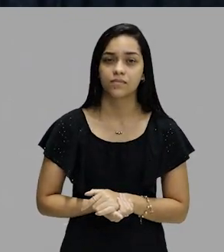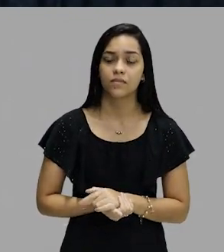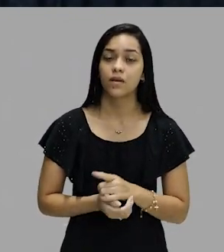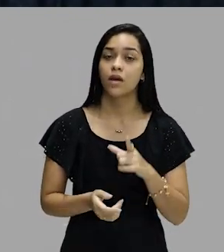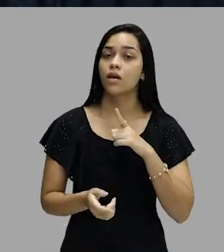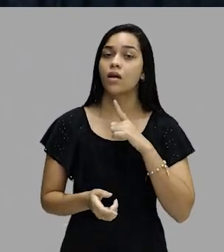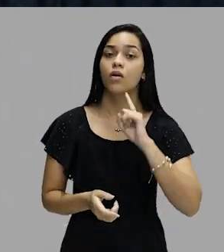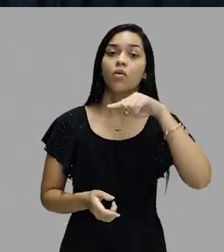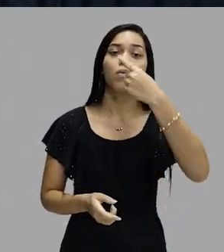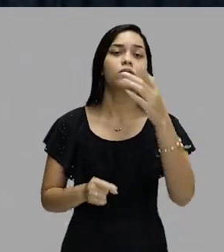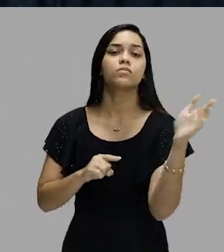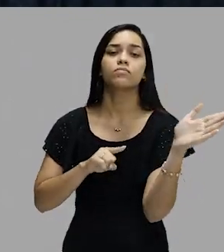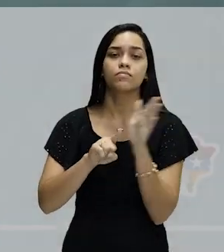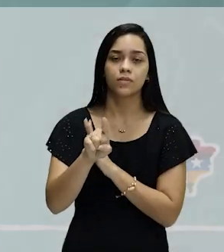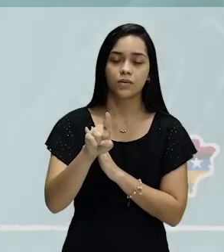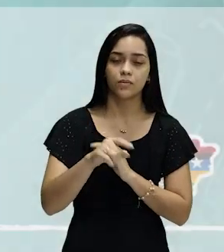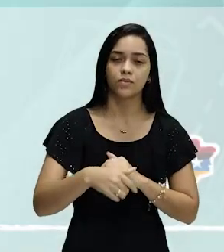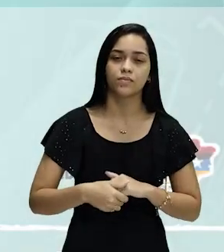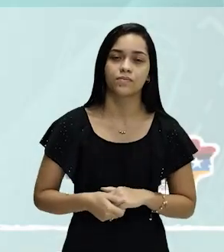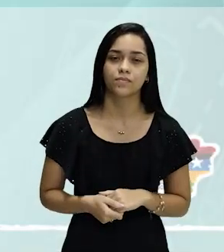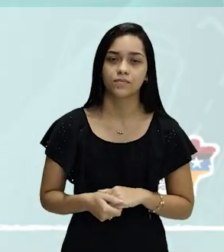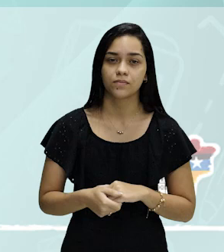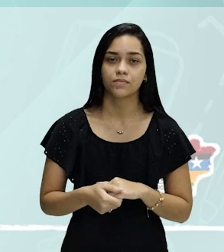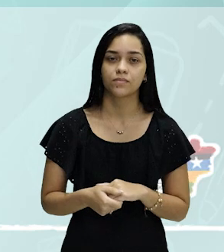Vamos ao próximo exercício.